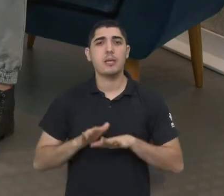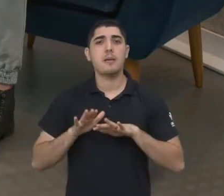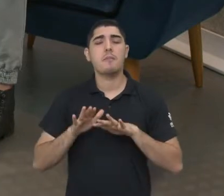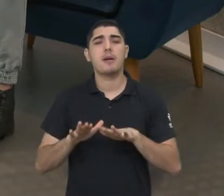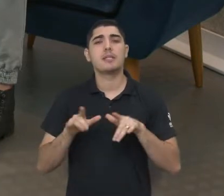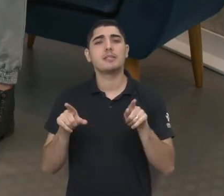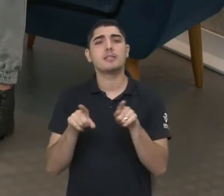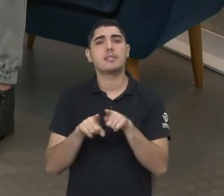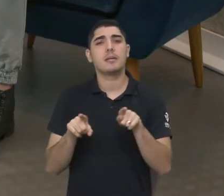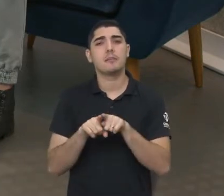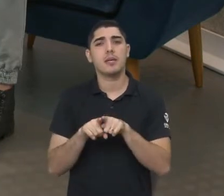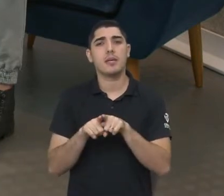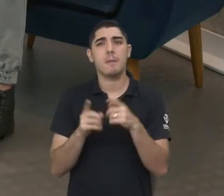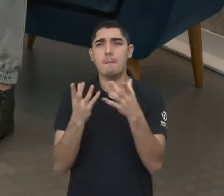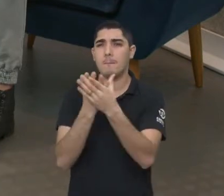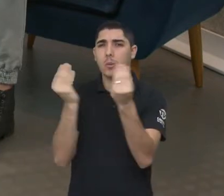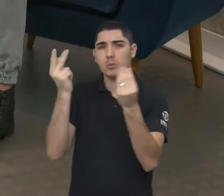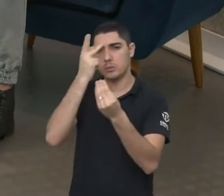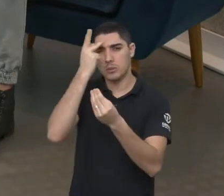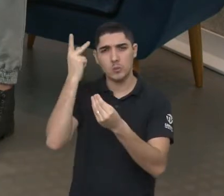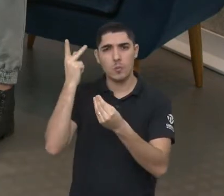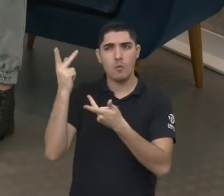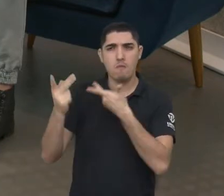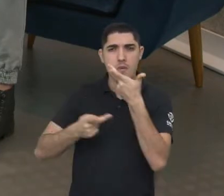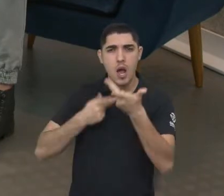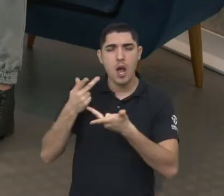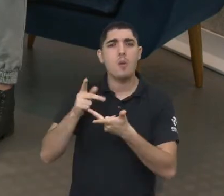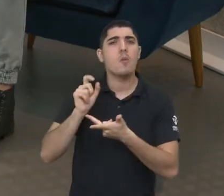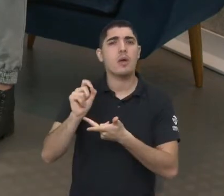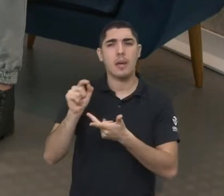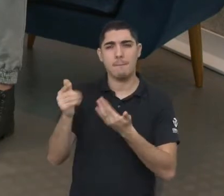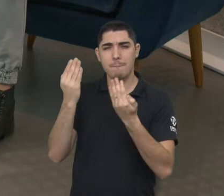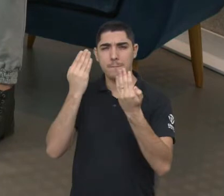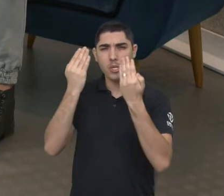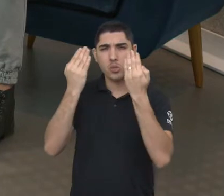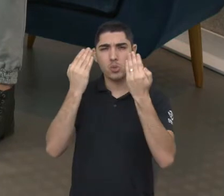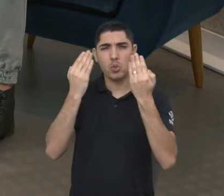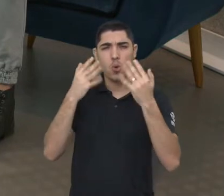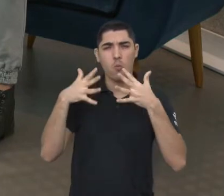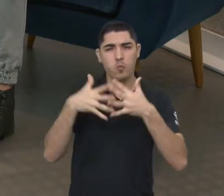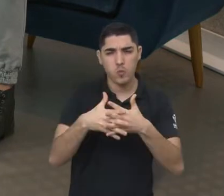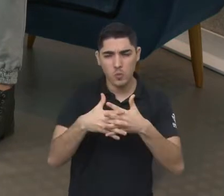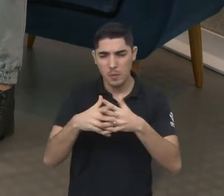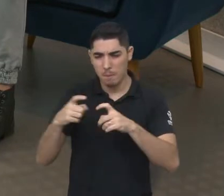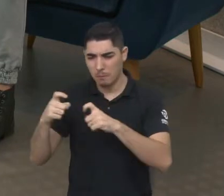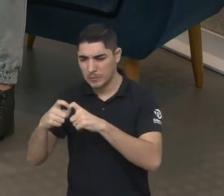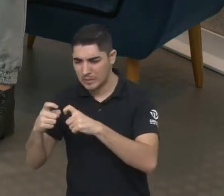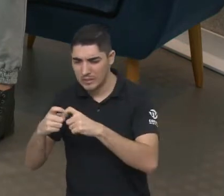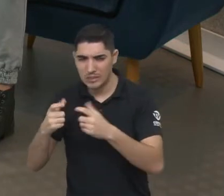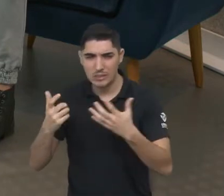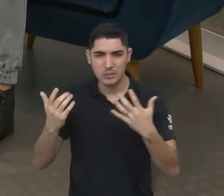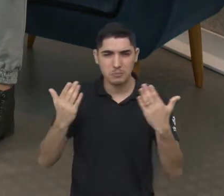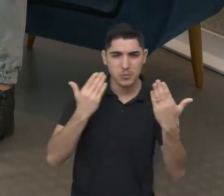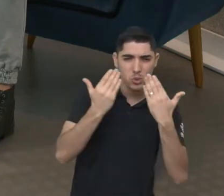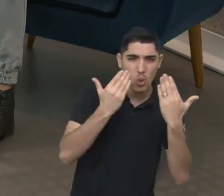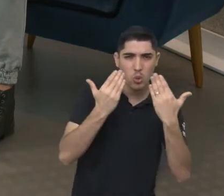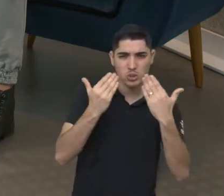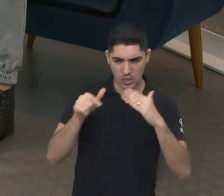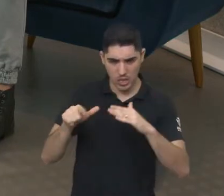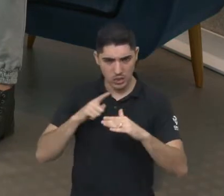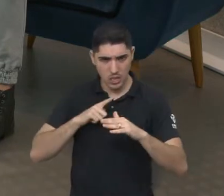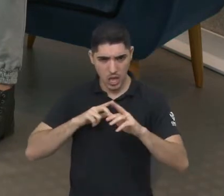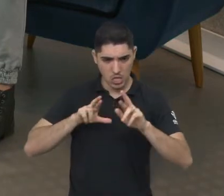E ela, assim, muita gente fala, né, psicologia, até confunde um pouco. Medicina, psicologia,